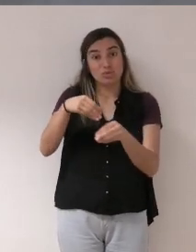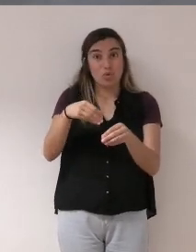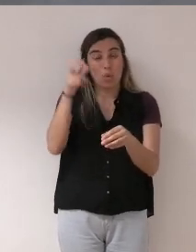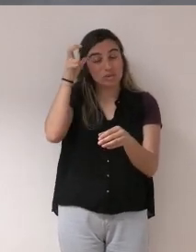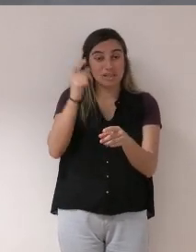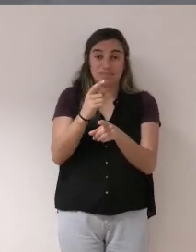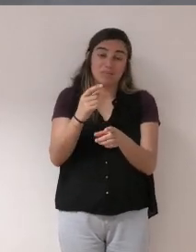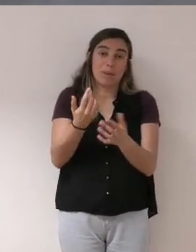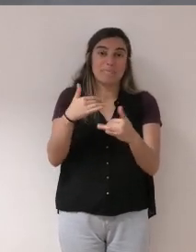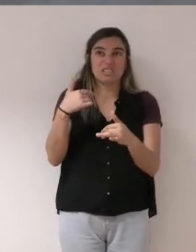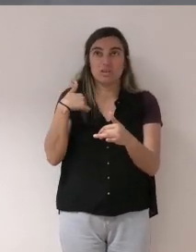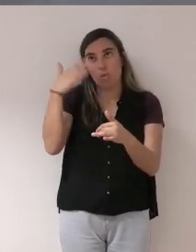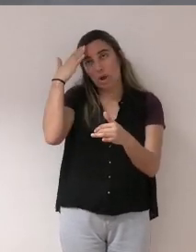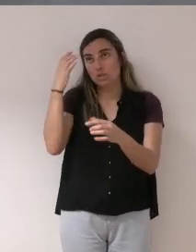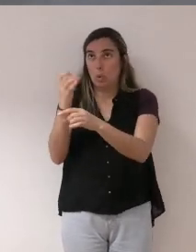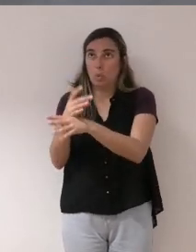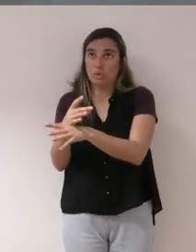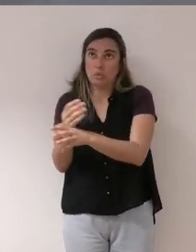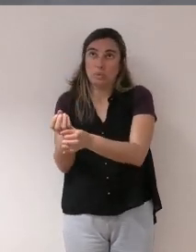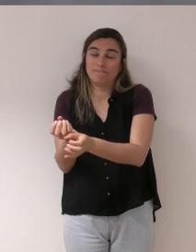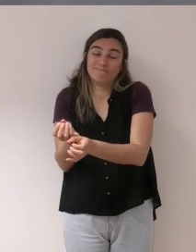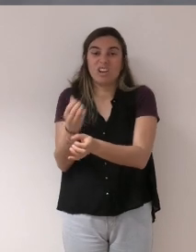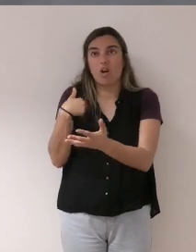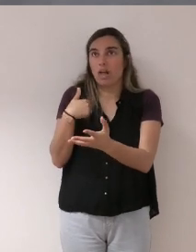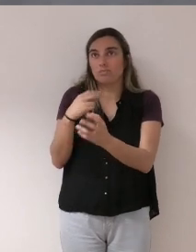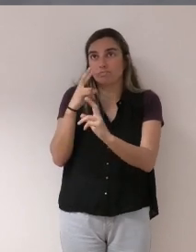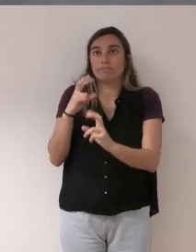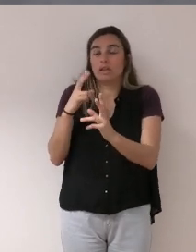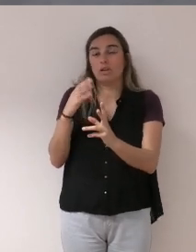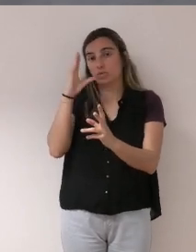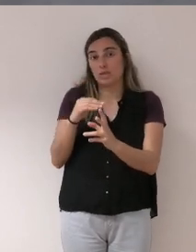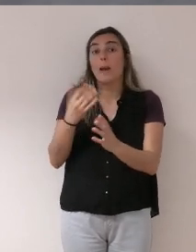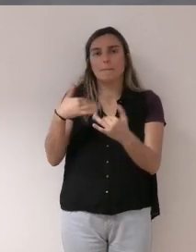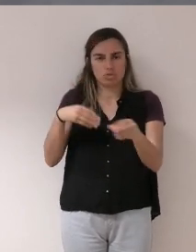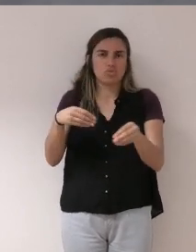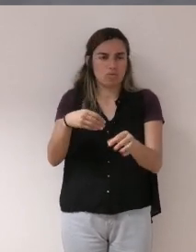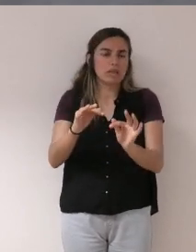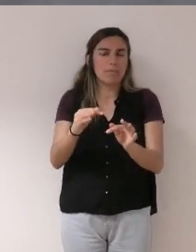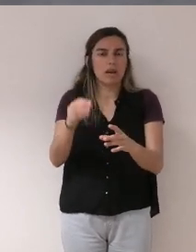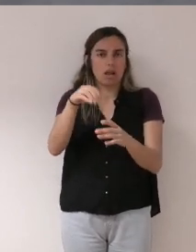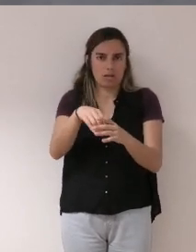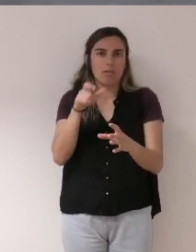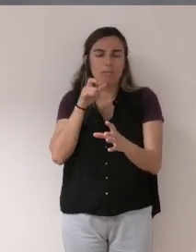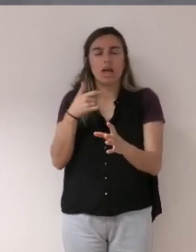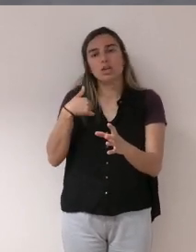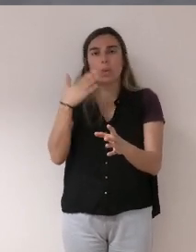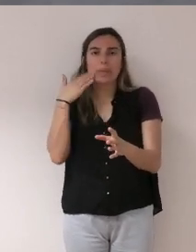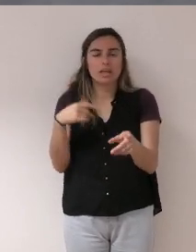encontro outro, mas parece-me um conceito algo equívoco neste contexto. Tento, efetivamente,